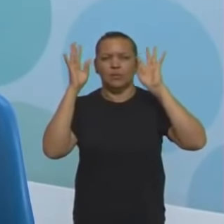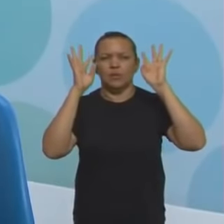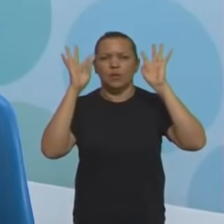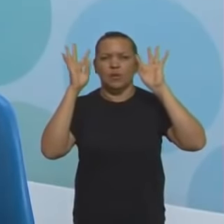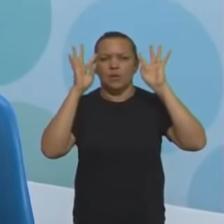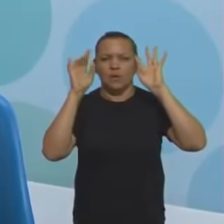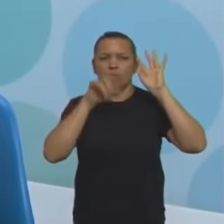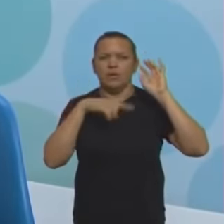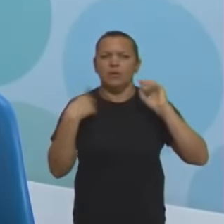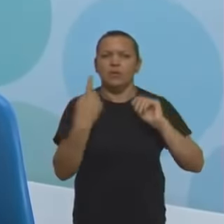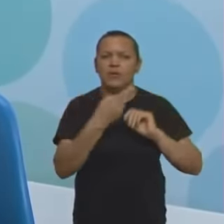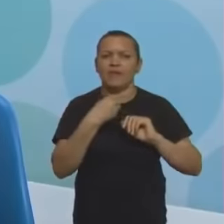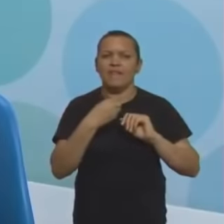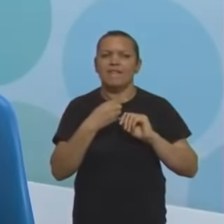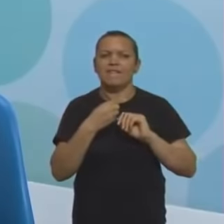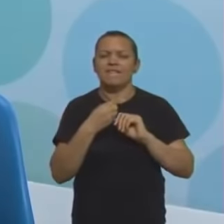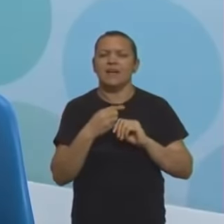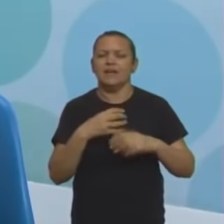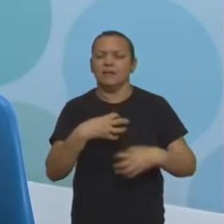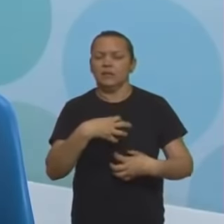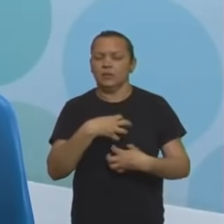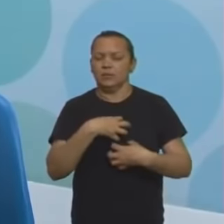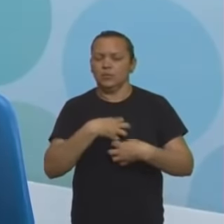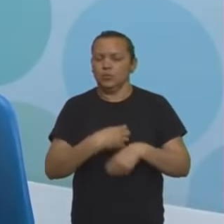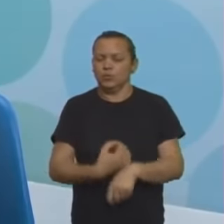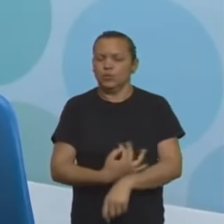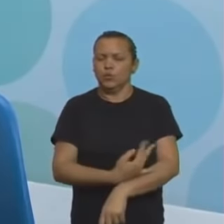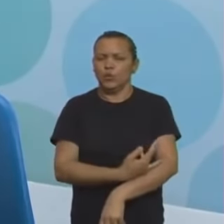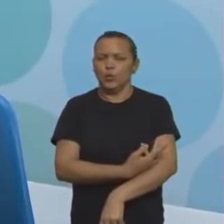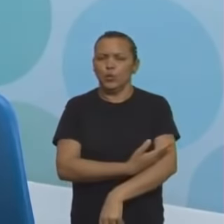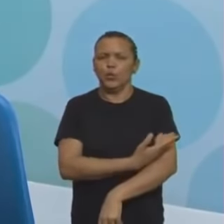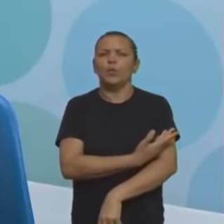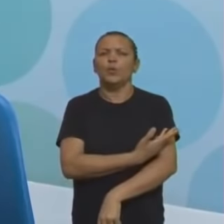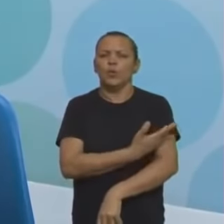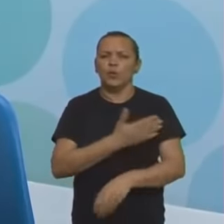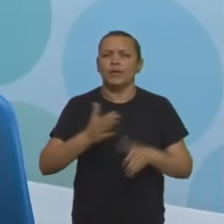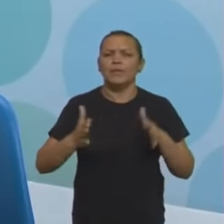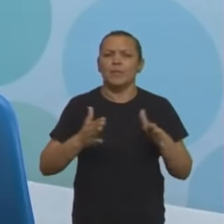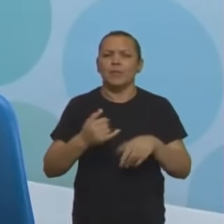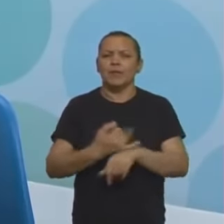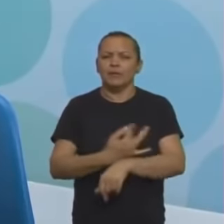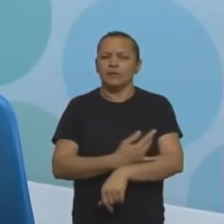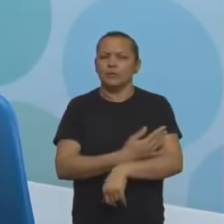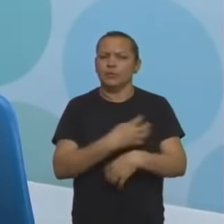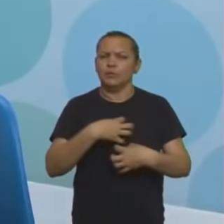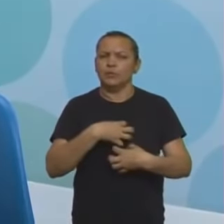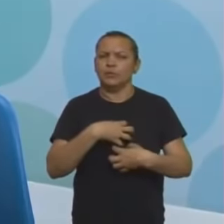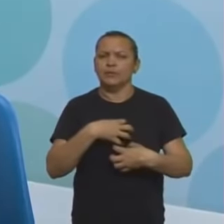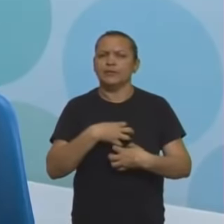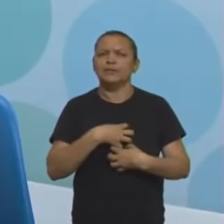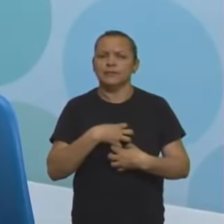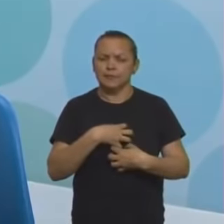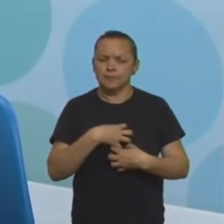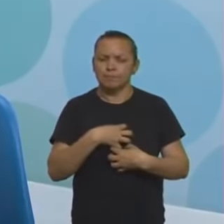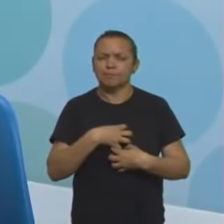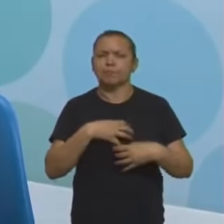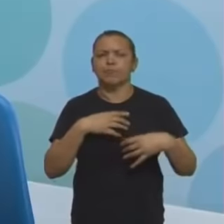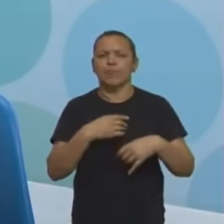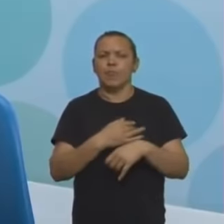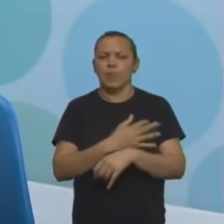a gente vai pro nosso momento de sensibilização, tá? Na verdade, esse